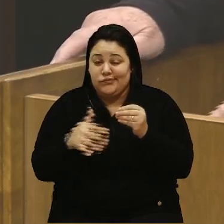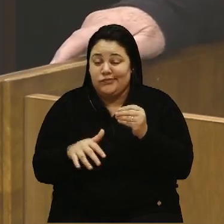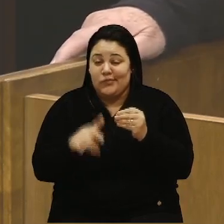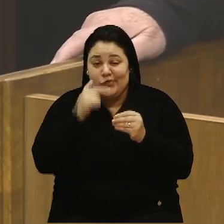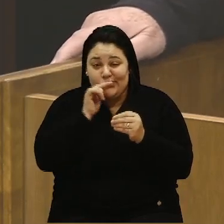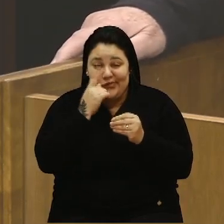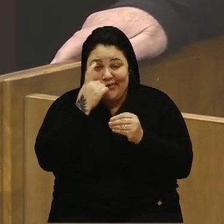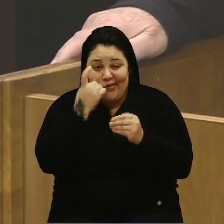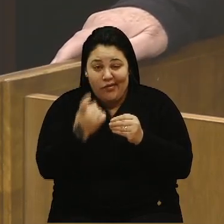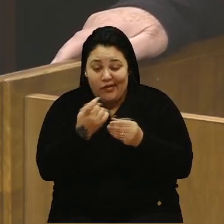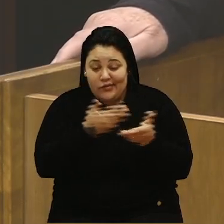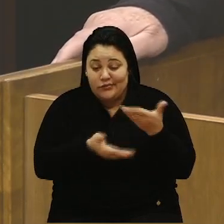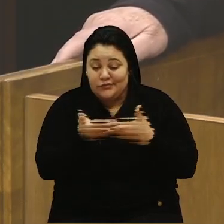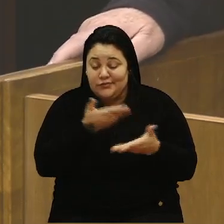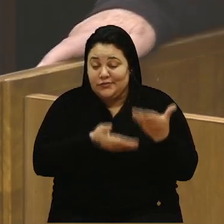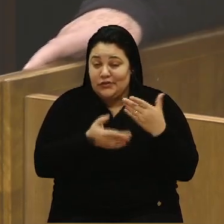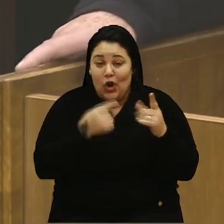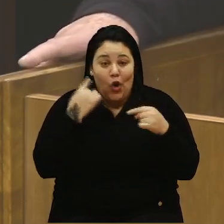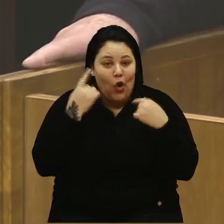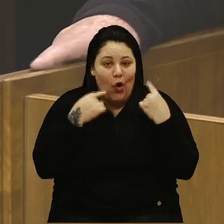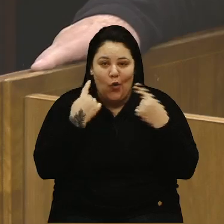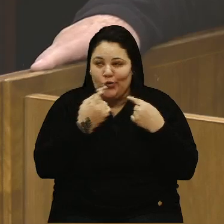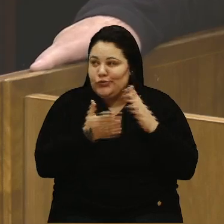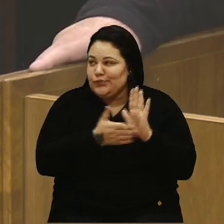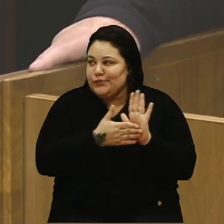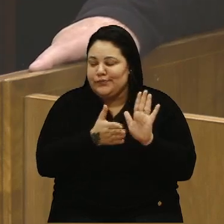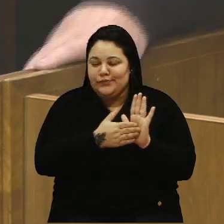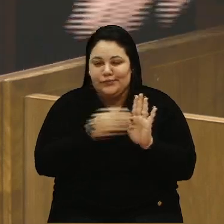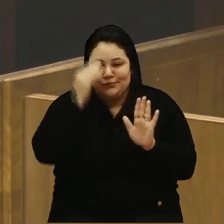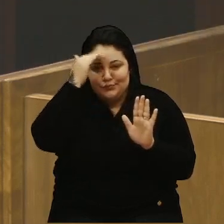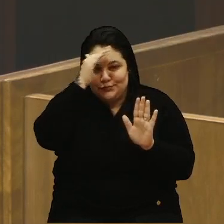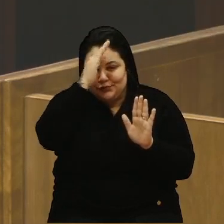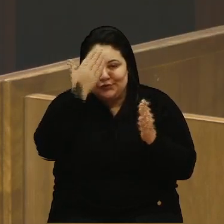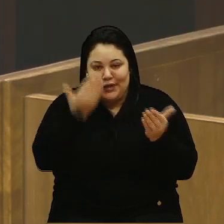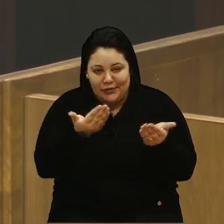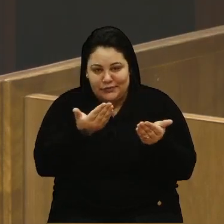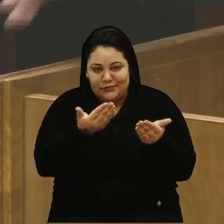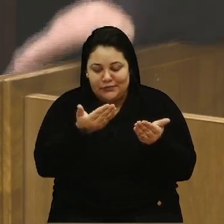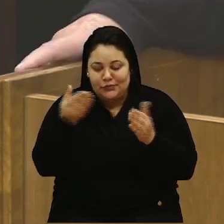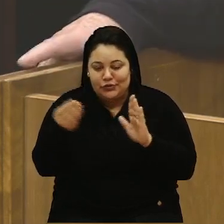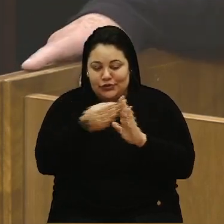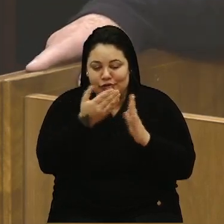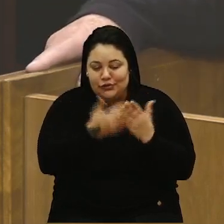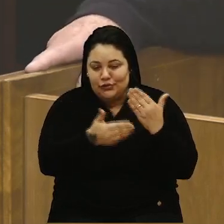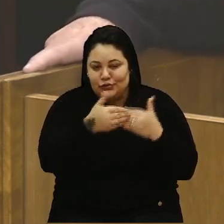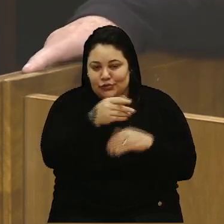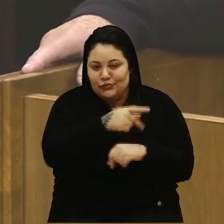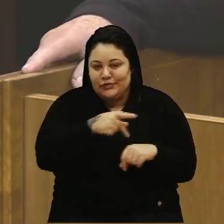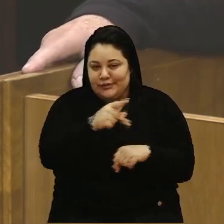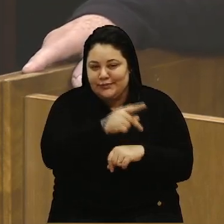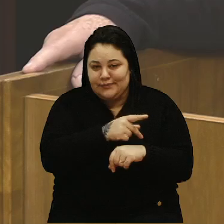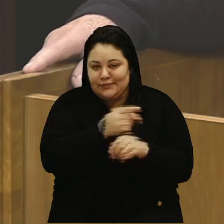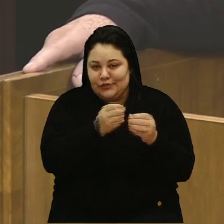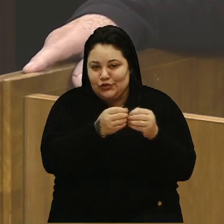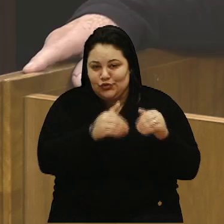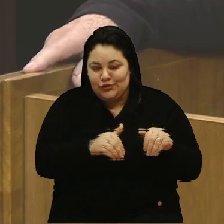interesses megalomaníacos do clã Bolsonaro, colocando todo o país